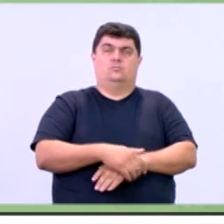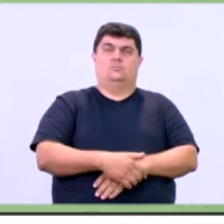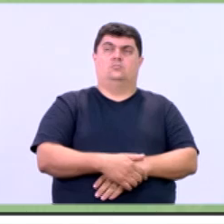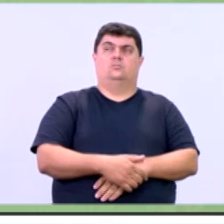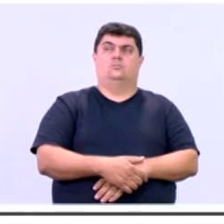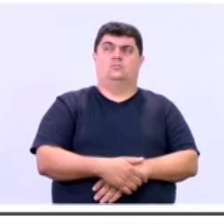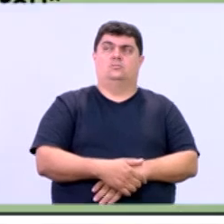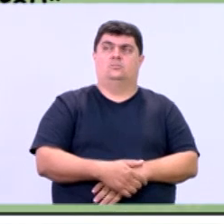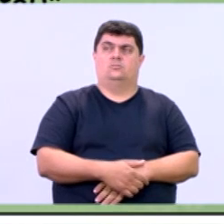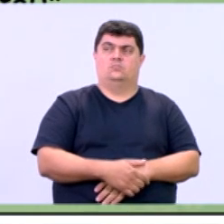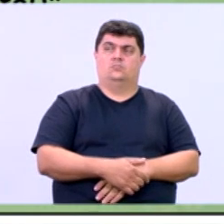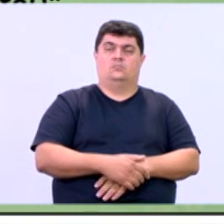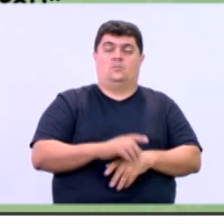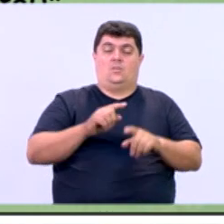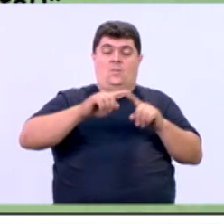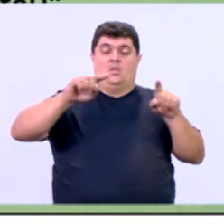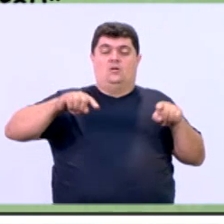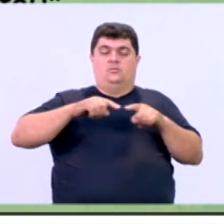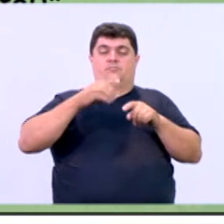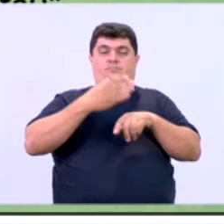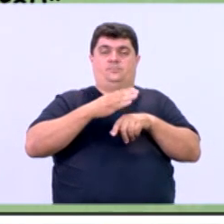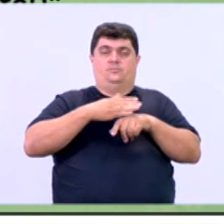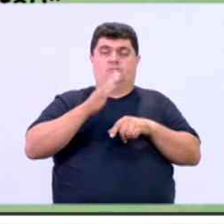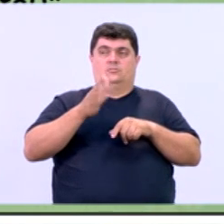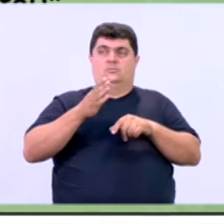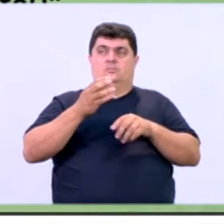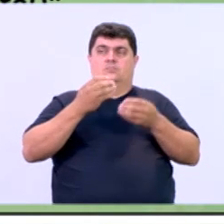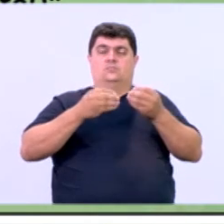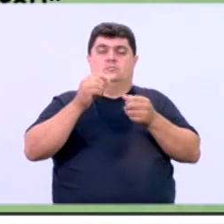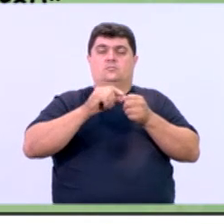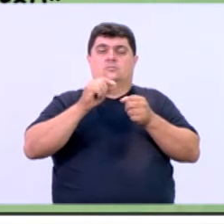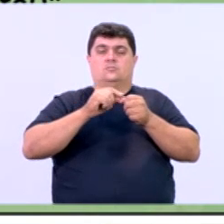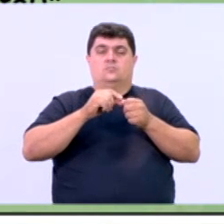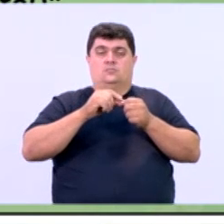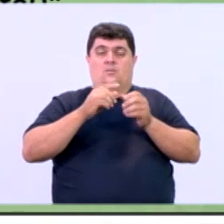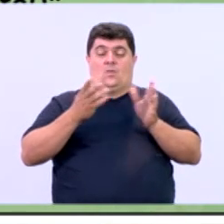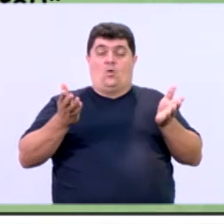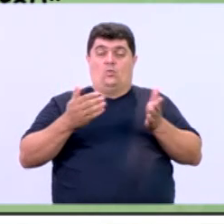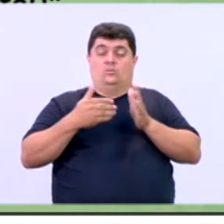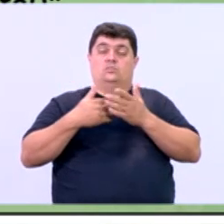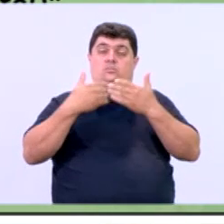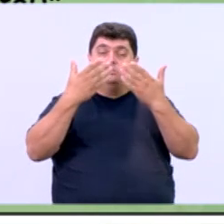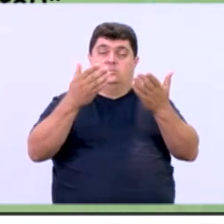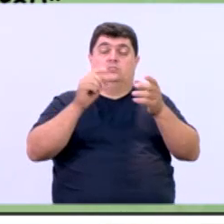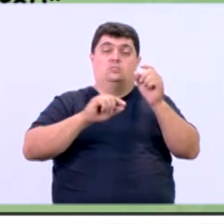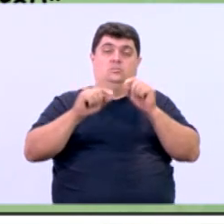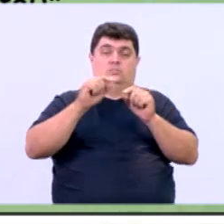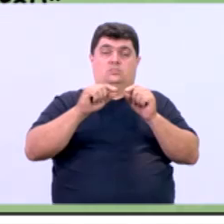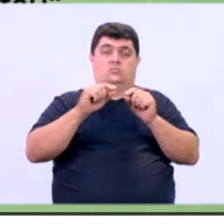Na nossa atividade de sala. O que vocês vão receber? Vocês vão receber